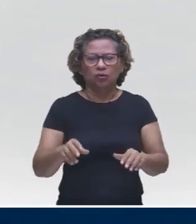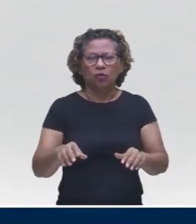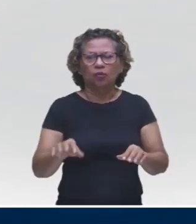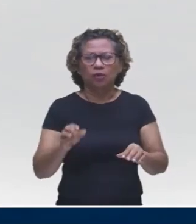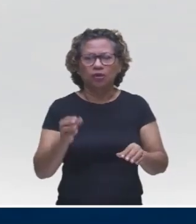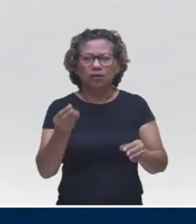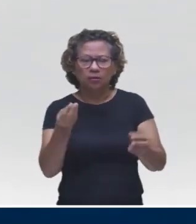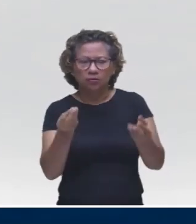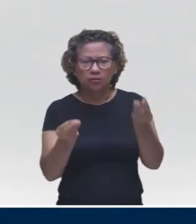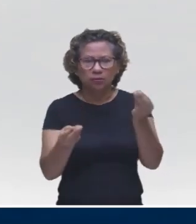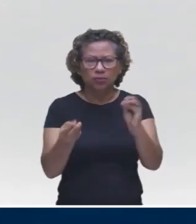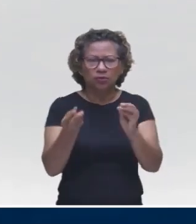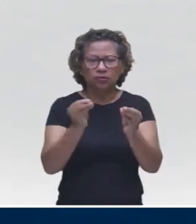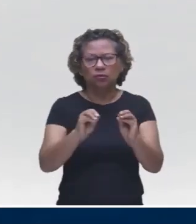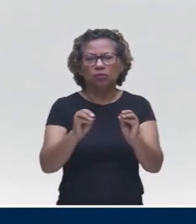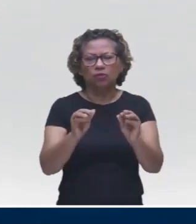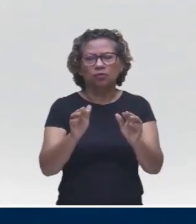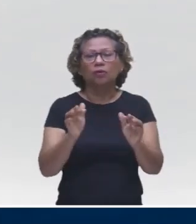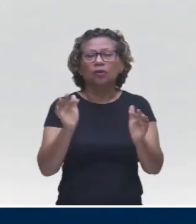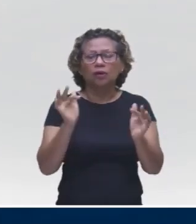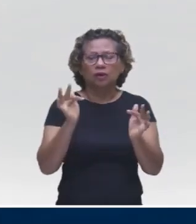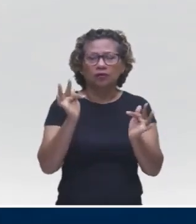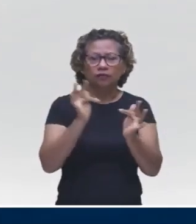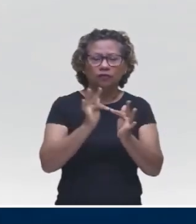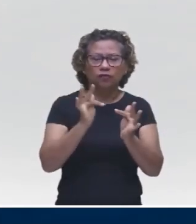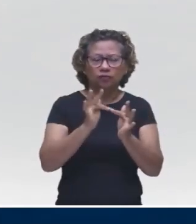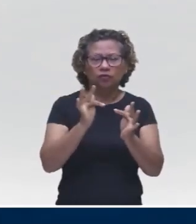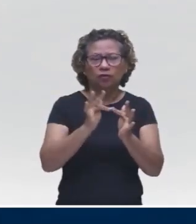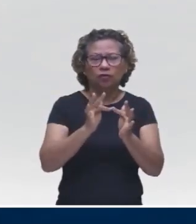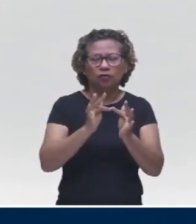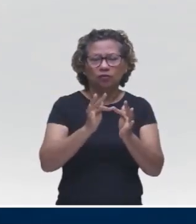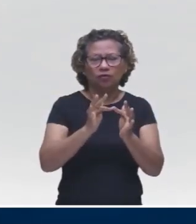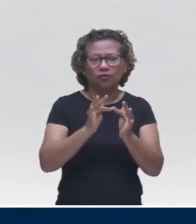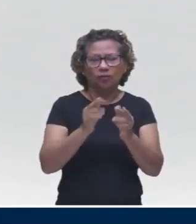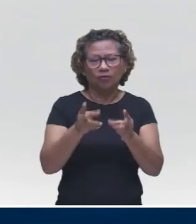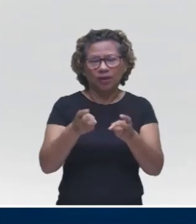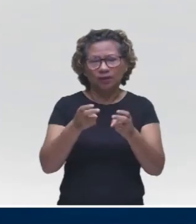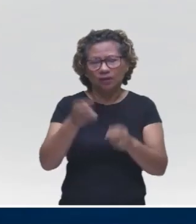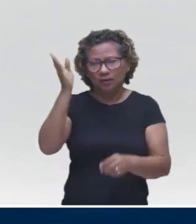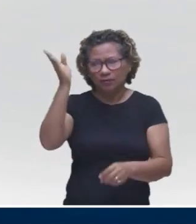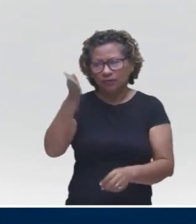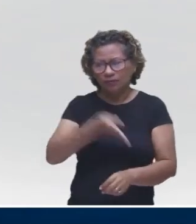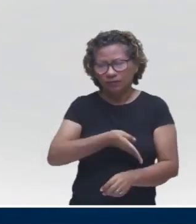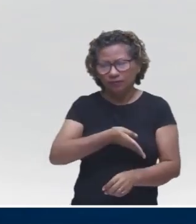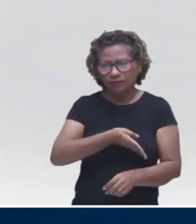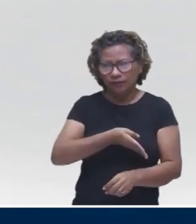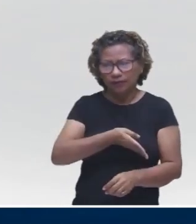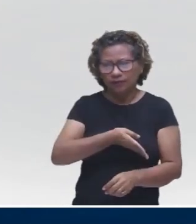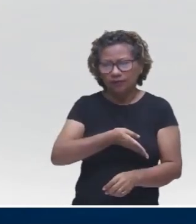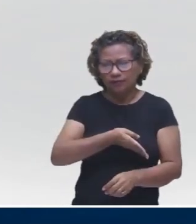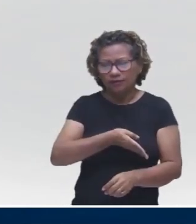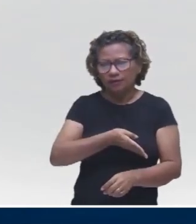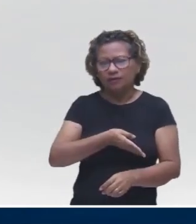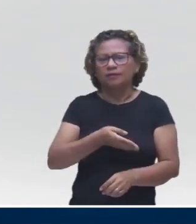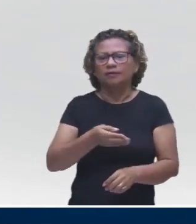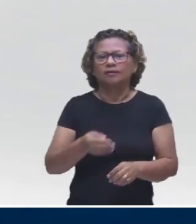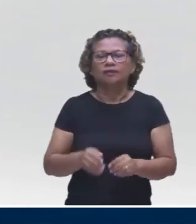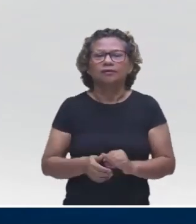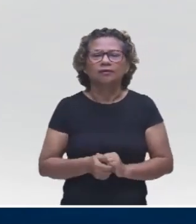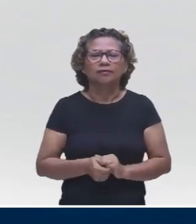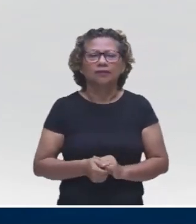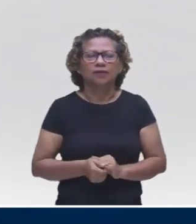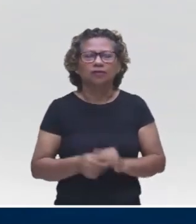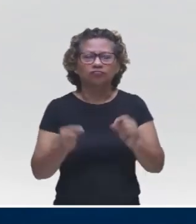função, a reta ficou em cima da outra reta que estava anteriormente, que nós traçamos a partir dos pontos R e L, que foram